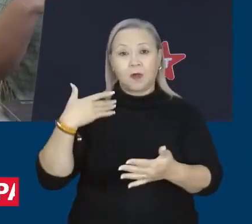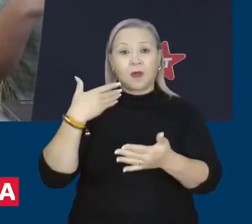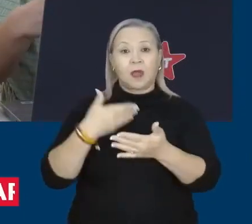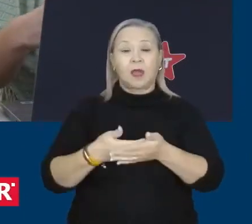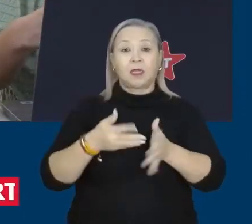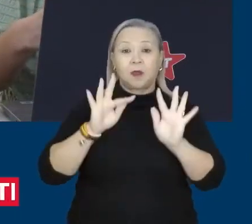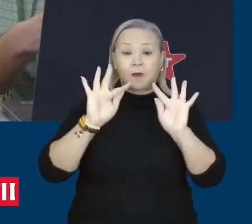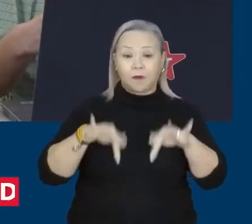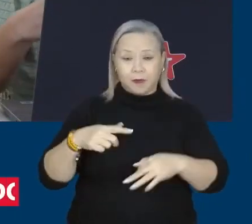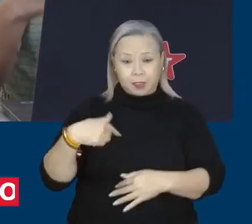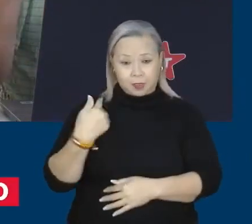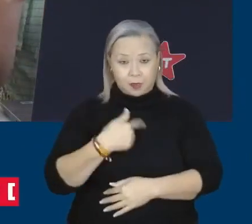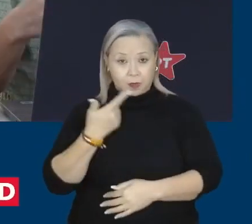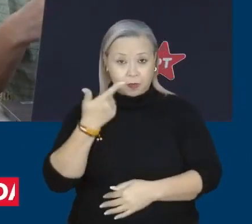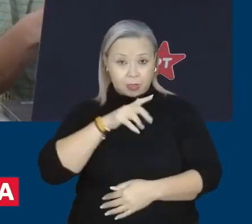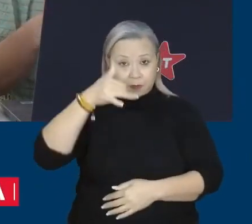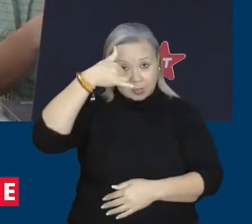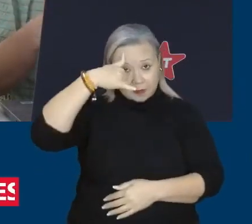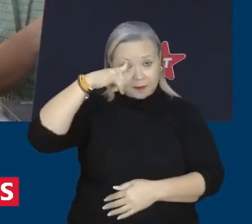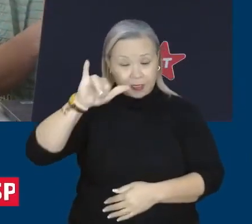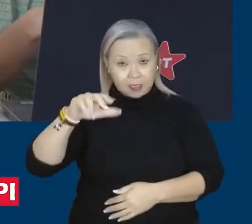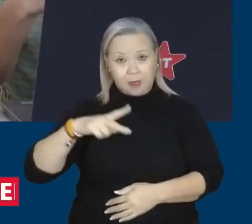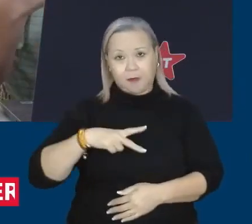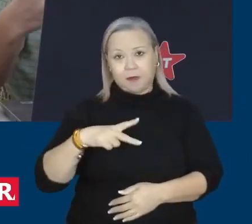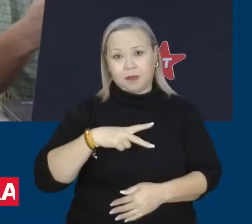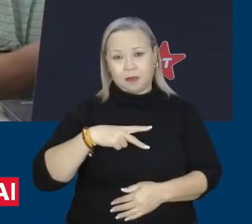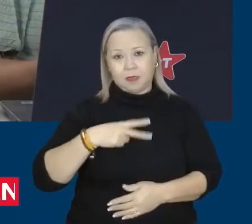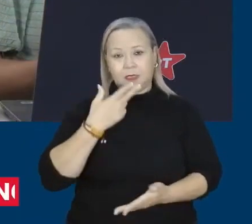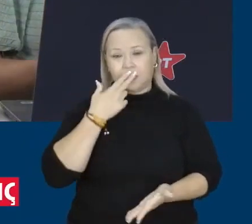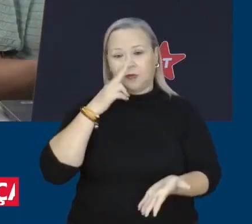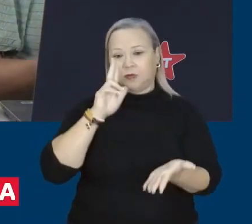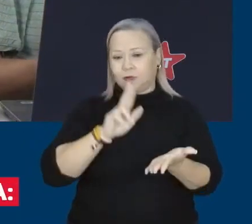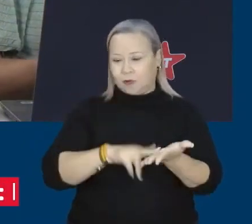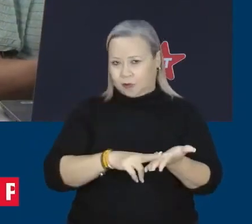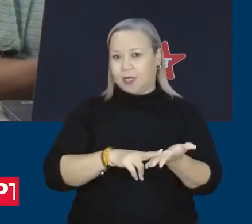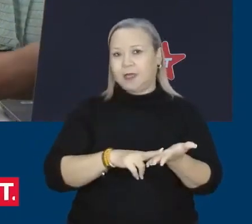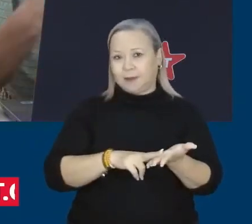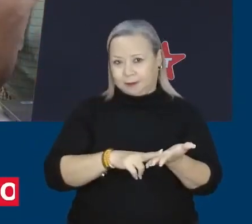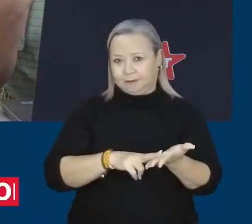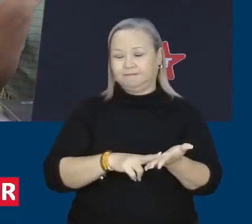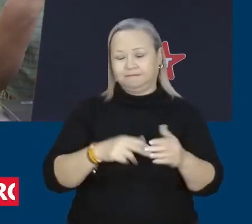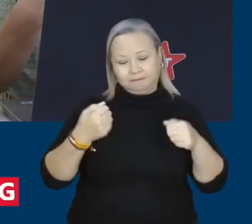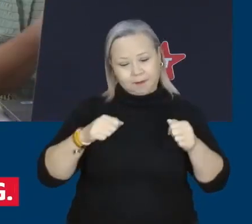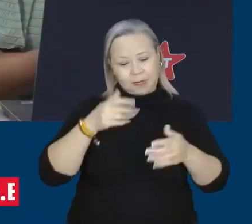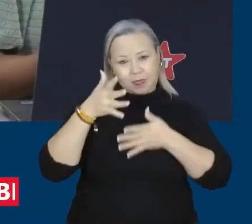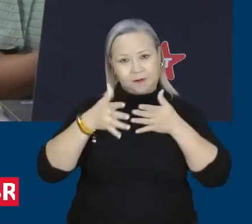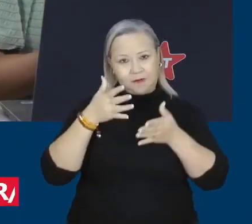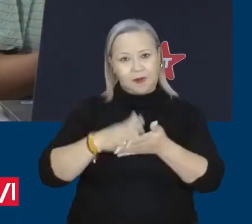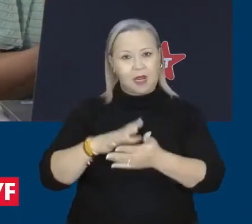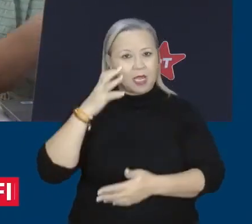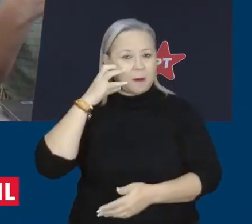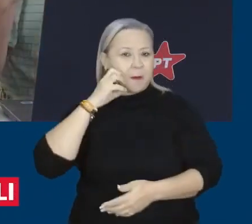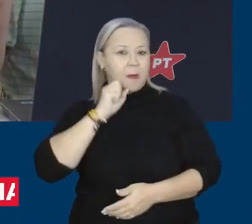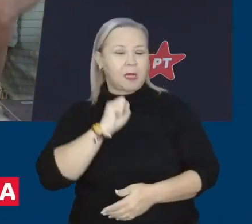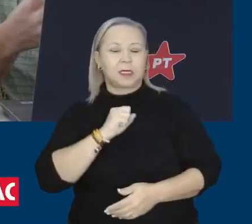gente conseguiu evitar a privatização dos Correios, a gente não pode deixar de falar disso, que é patrimônio público, né? Mesmo com tanta